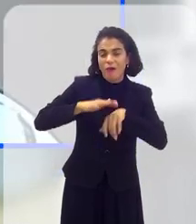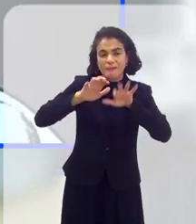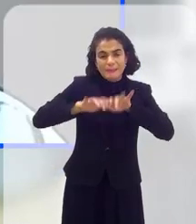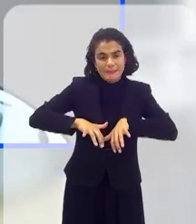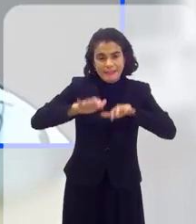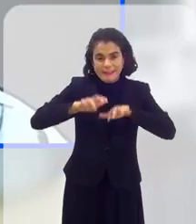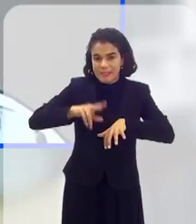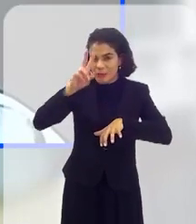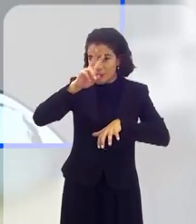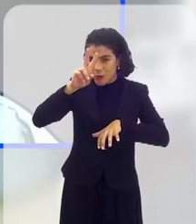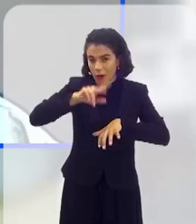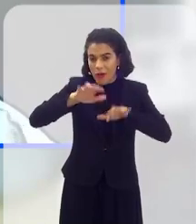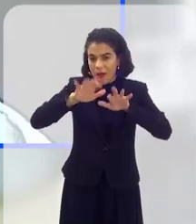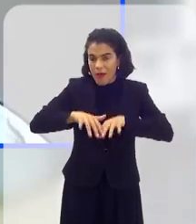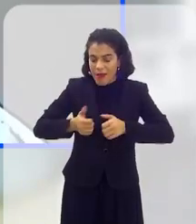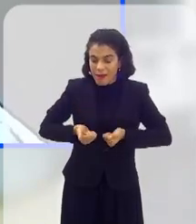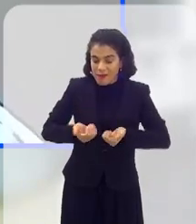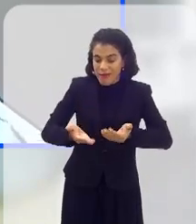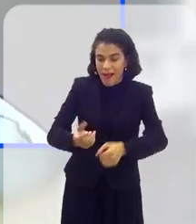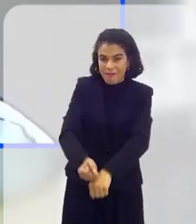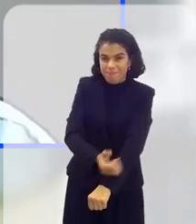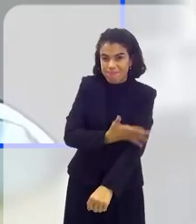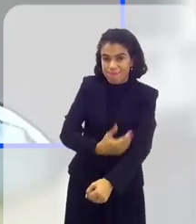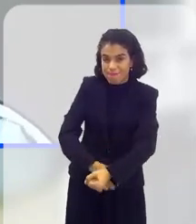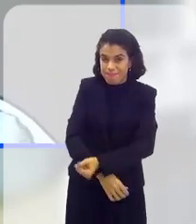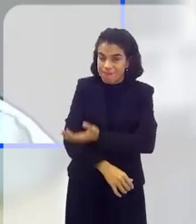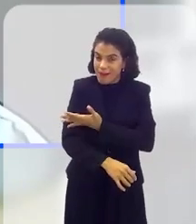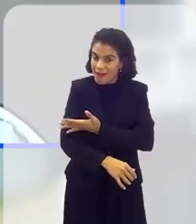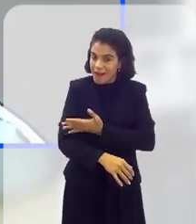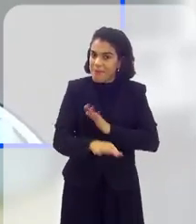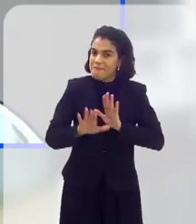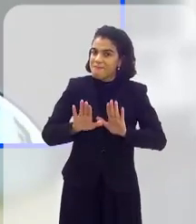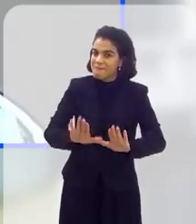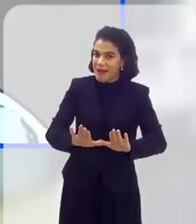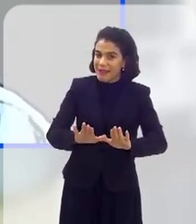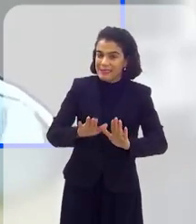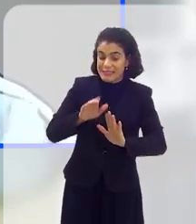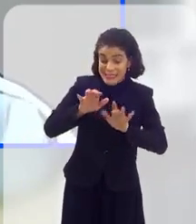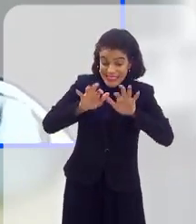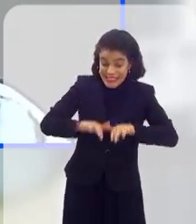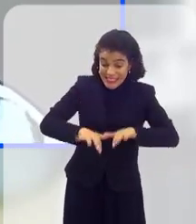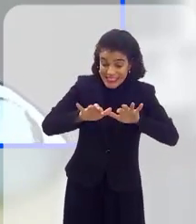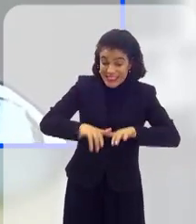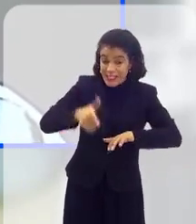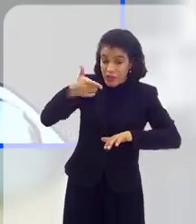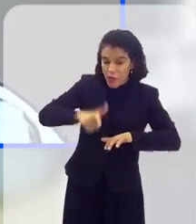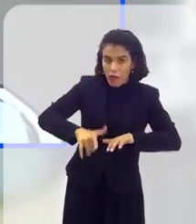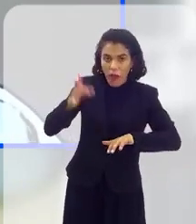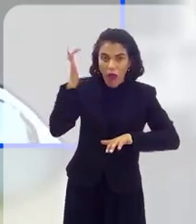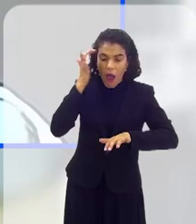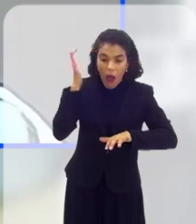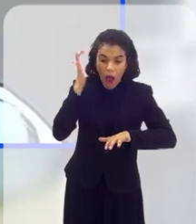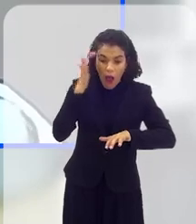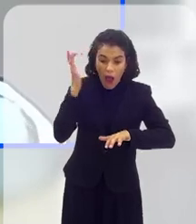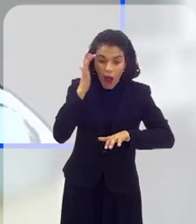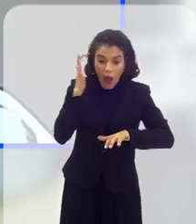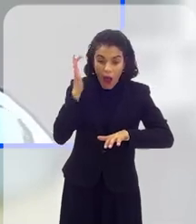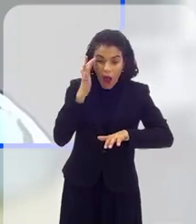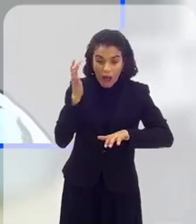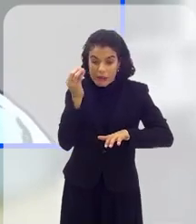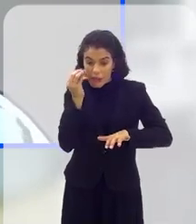ponto. Na hora de escrever a história, você escreve com emoção, mas a reescrita tem que ser